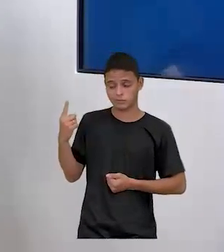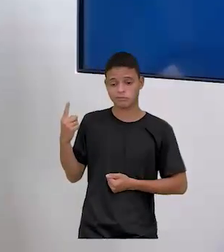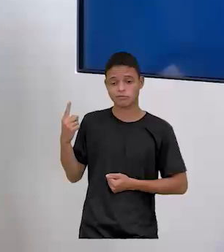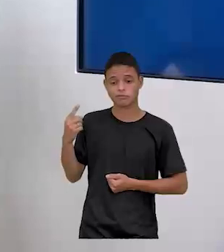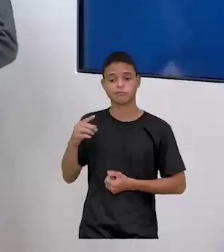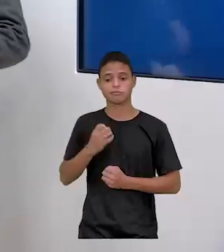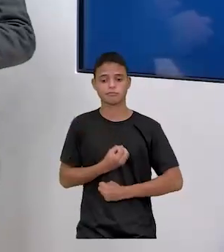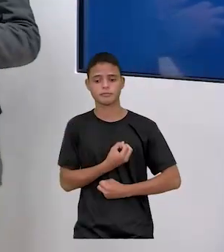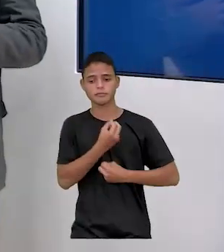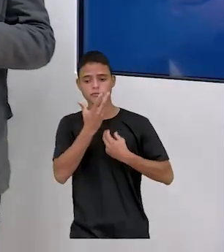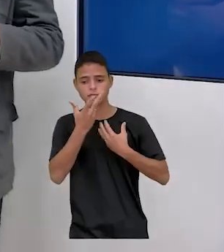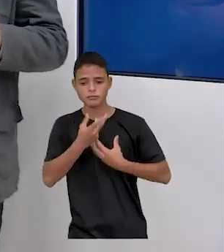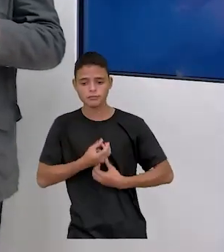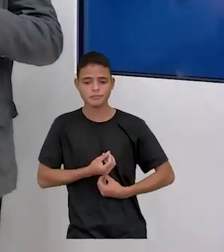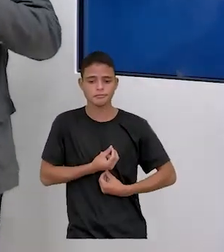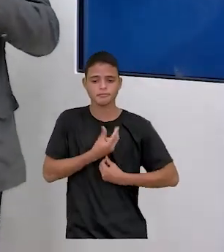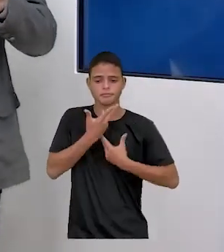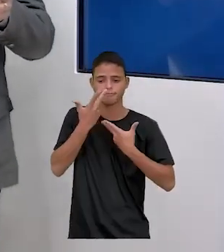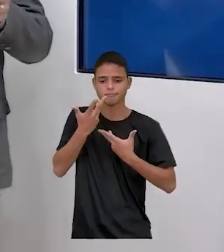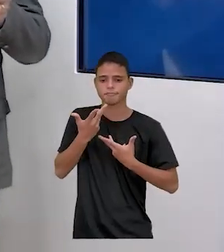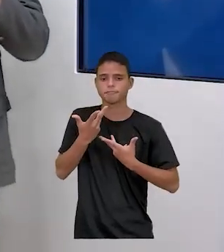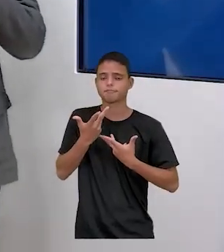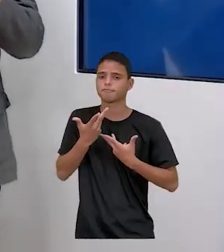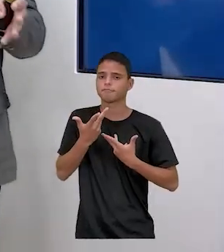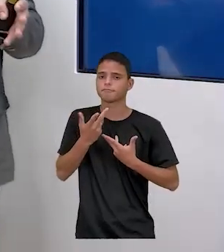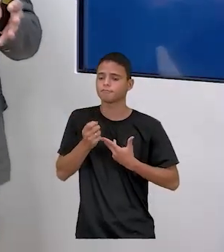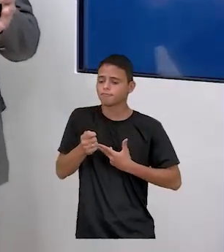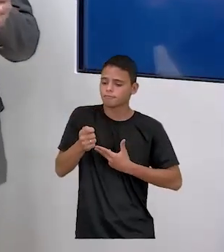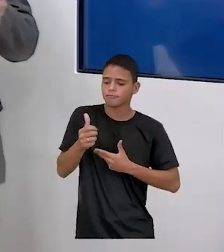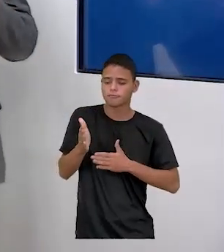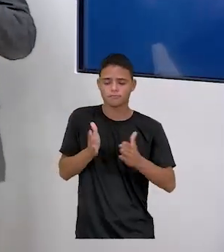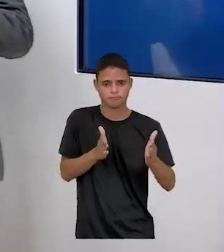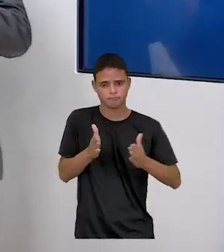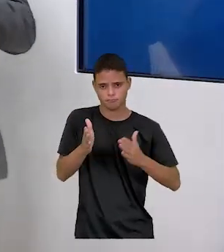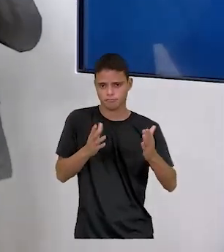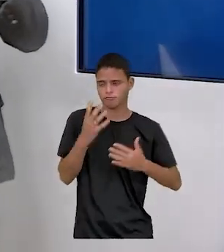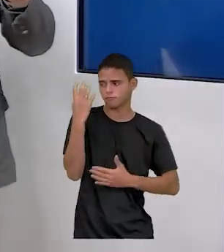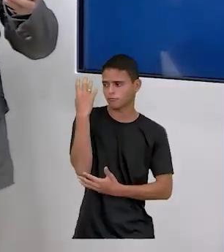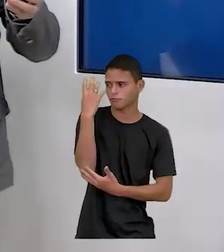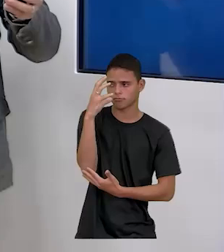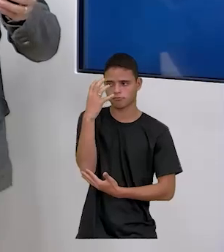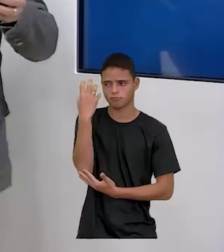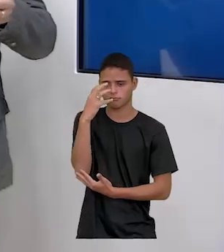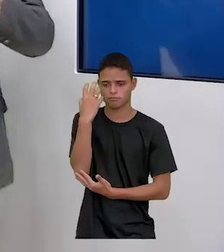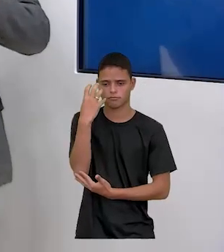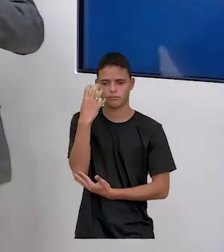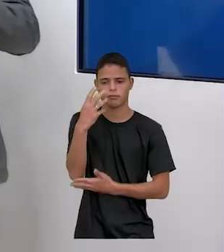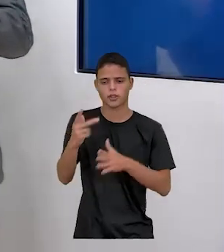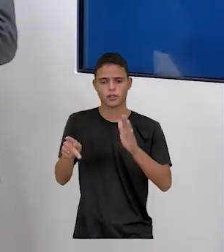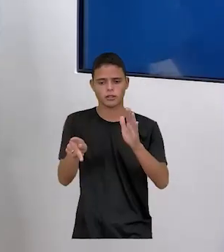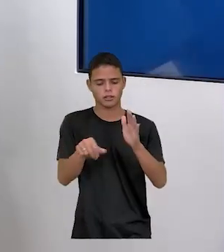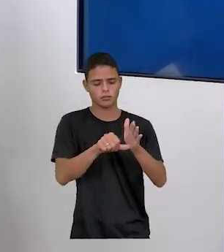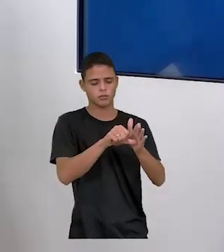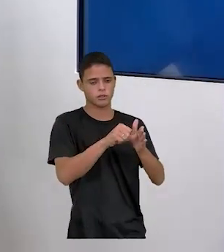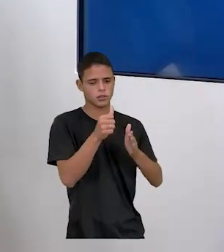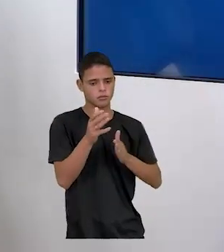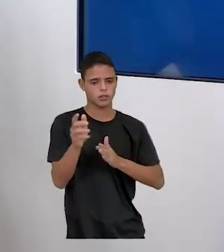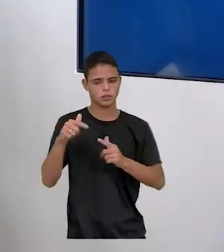Neste poema, que é quase da mesma época, ambos são românticos, um da primeira geração, o outro da terceira